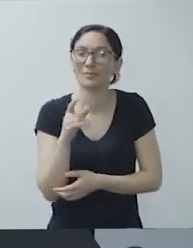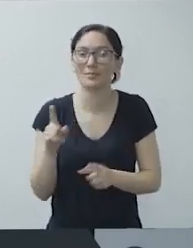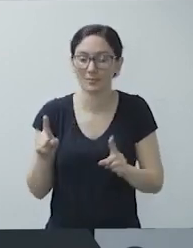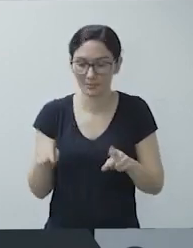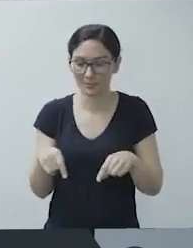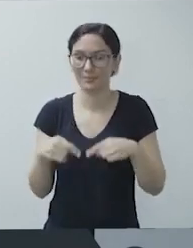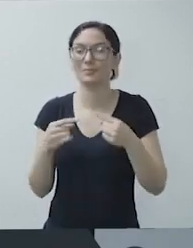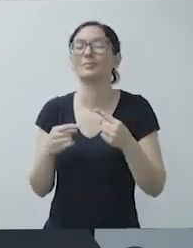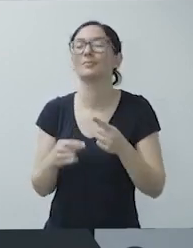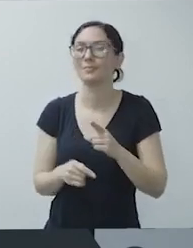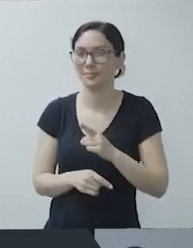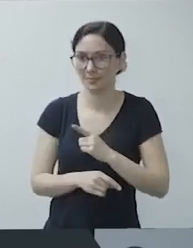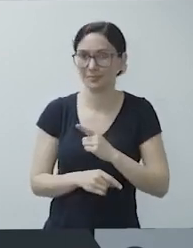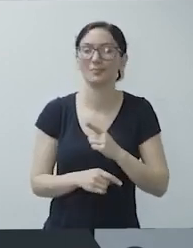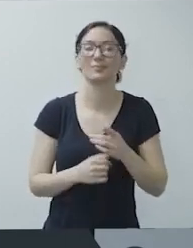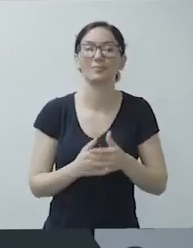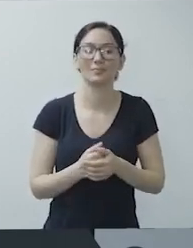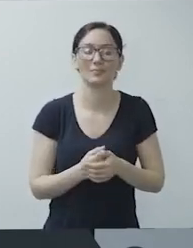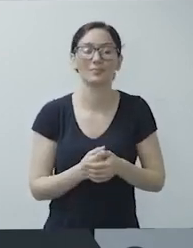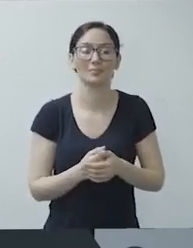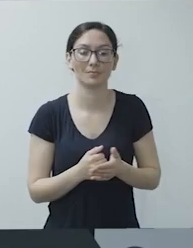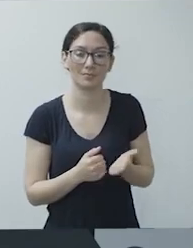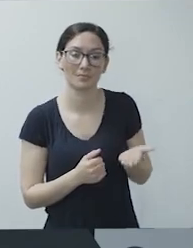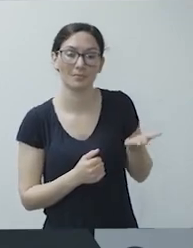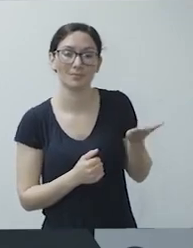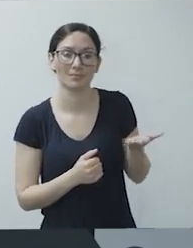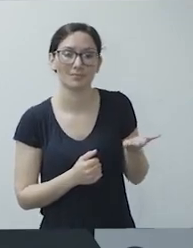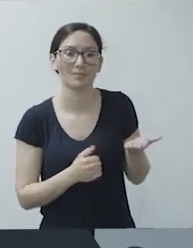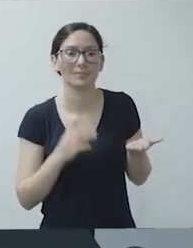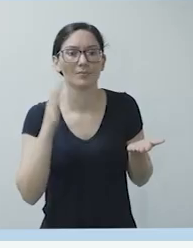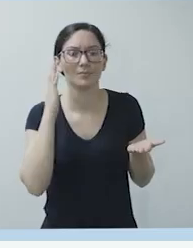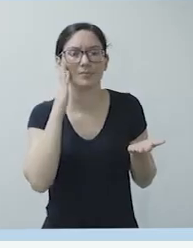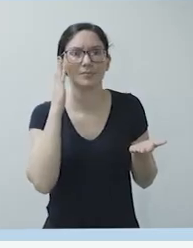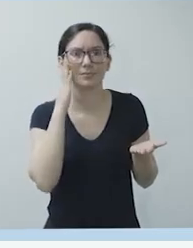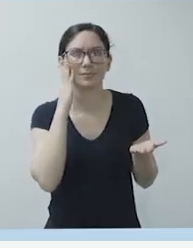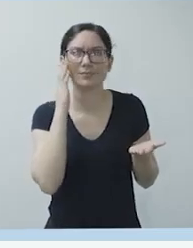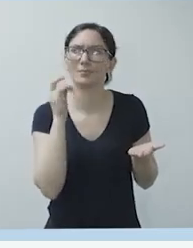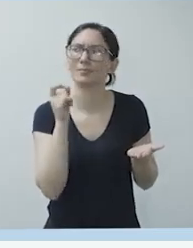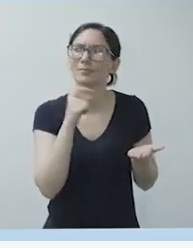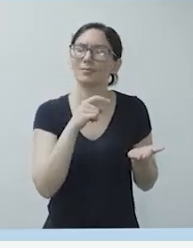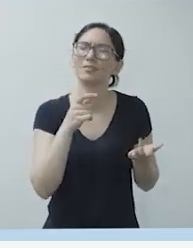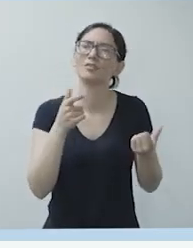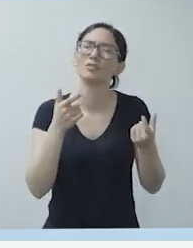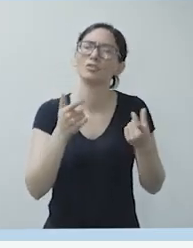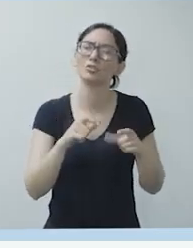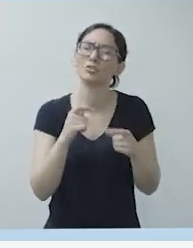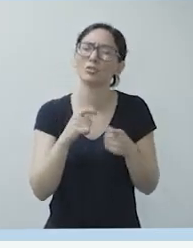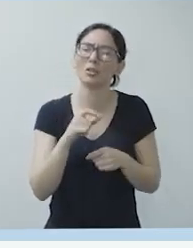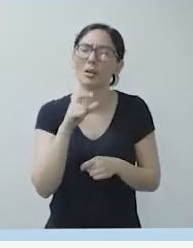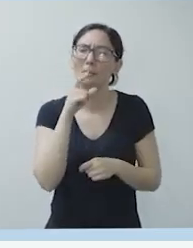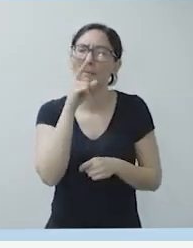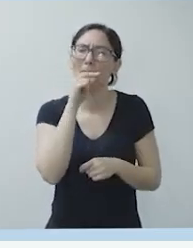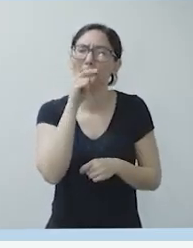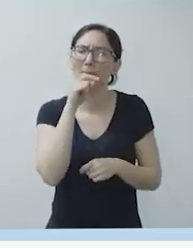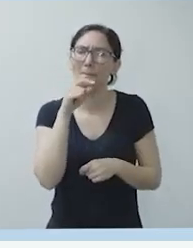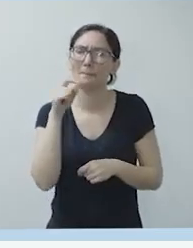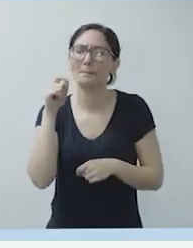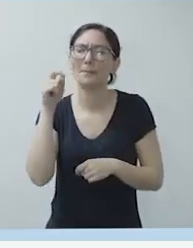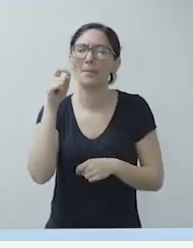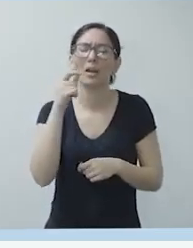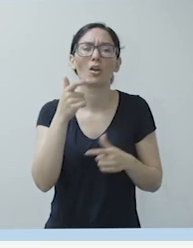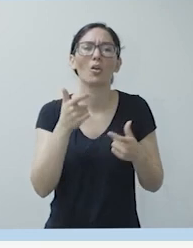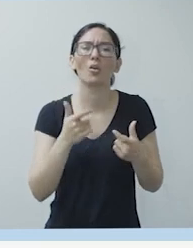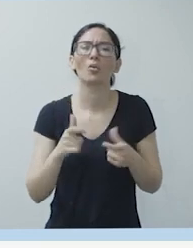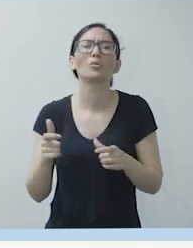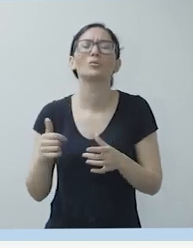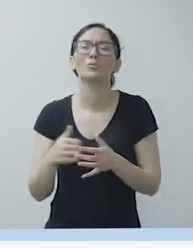para vocês. E esse desafio é saber aonde o passarinho vai pousar. Mas eu já vou fazer